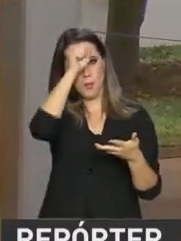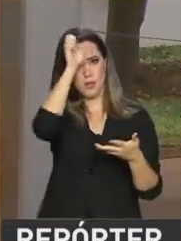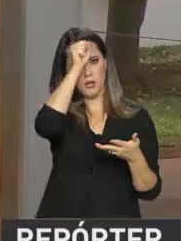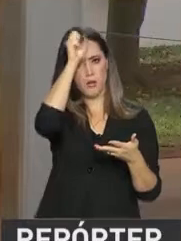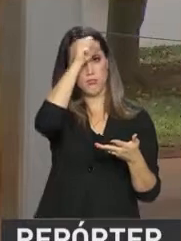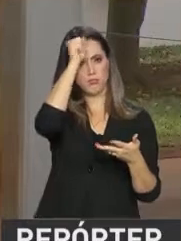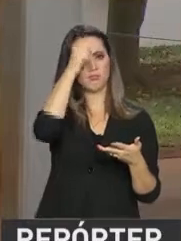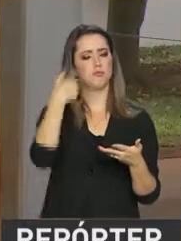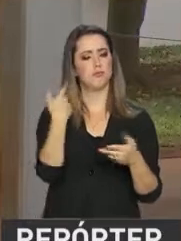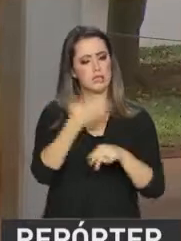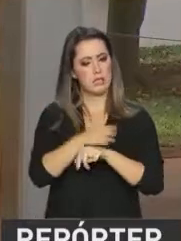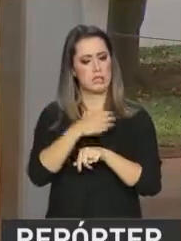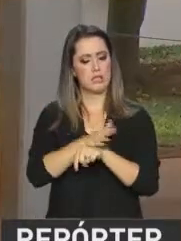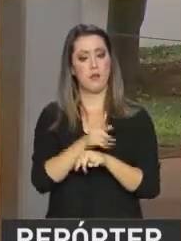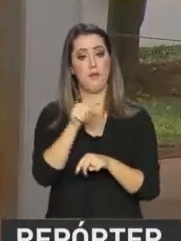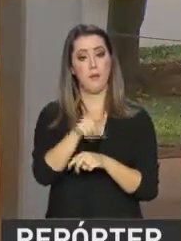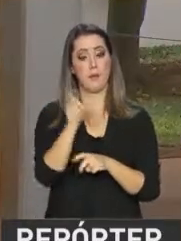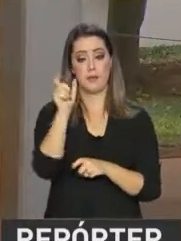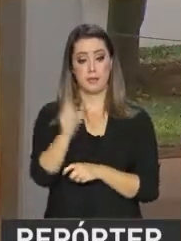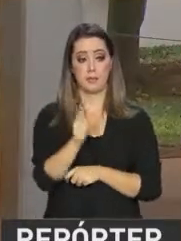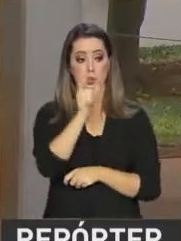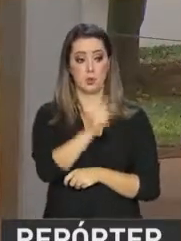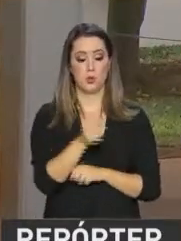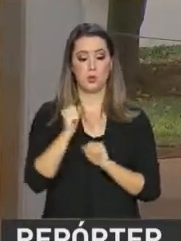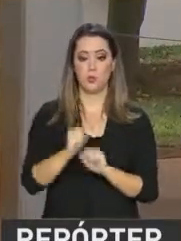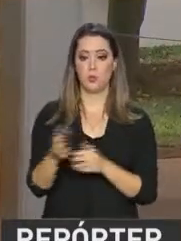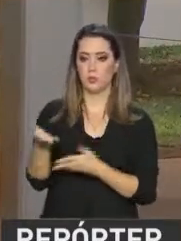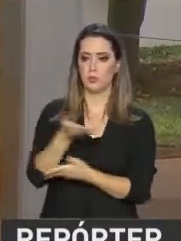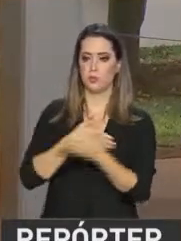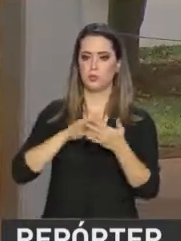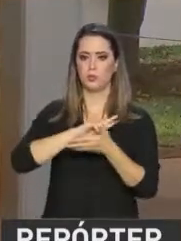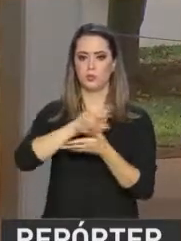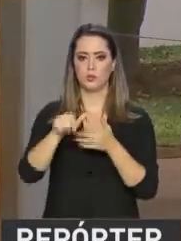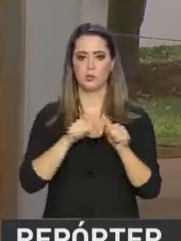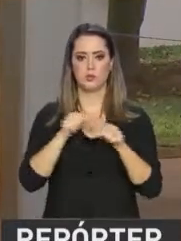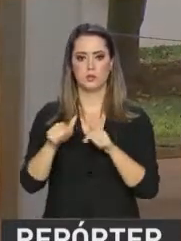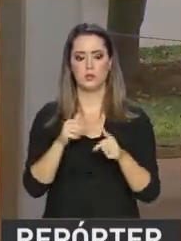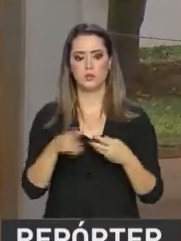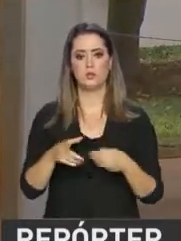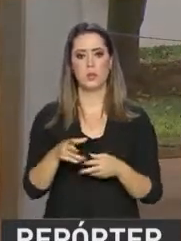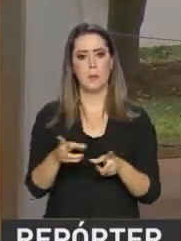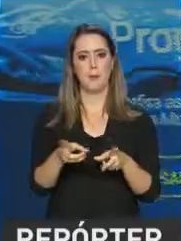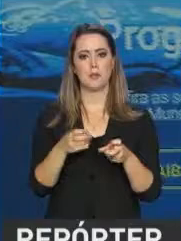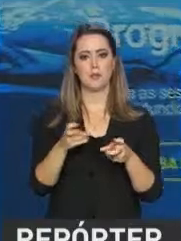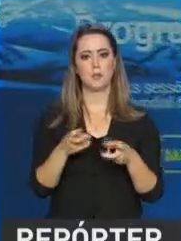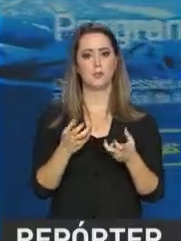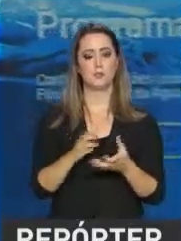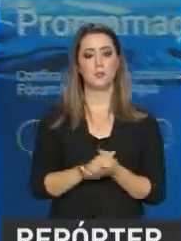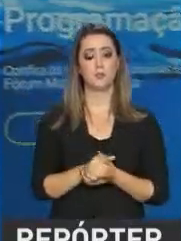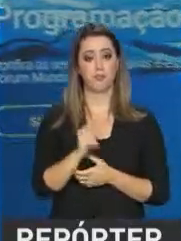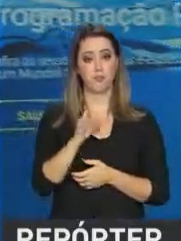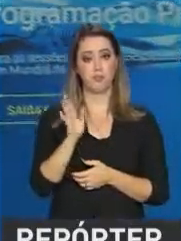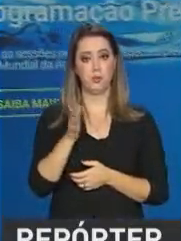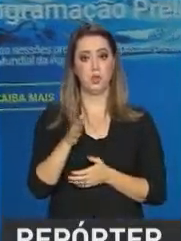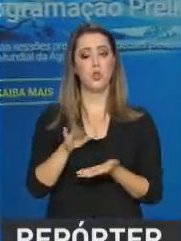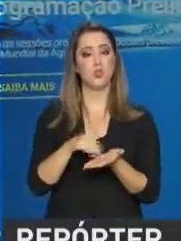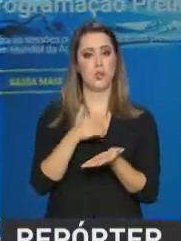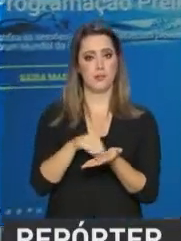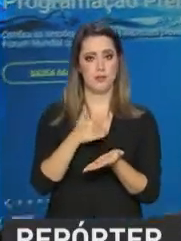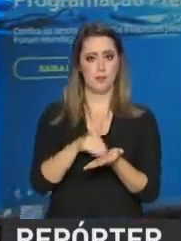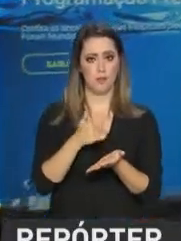gostamos criando um espaço onde as pessoas vão poder através de uma força da atividade dessa percepção a janaína já fez a inscrição